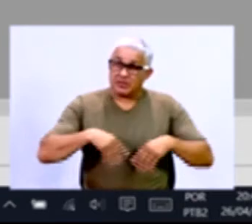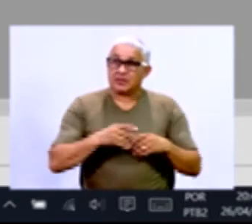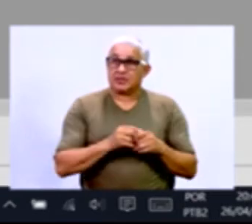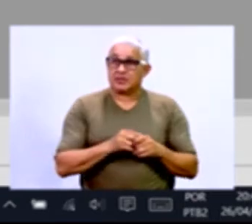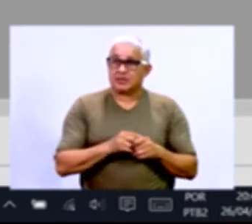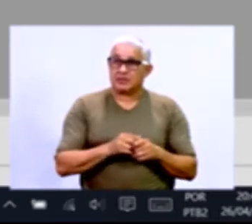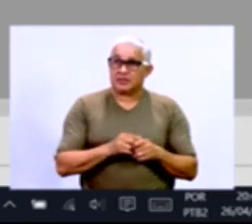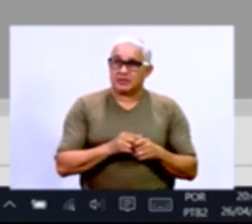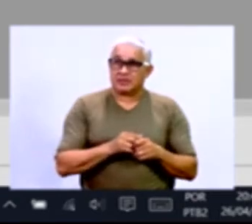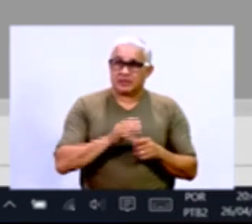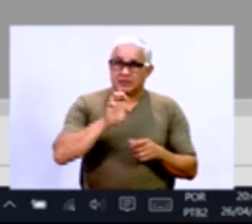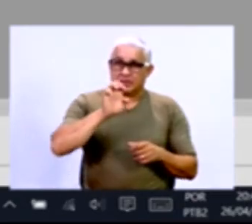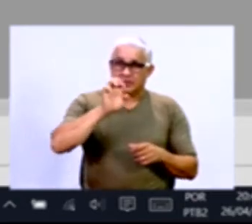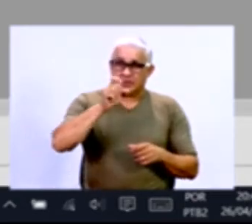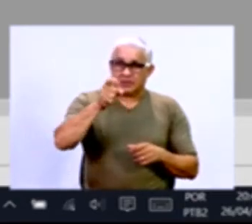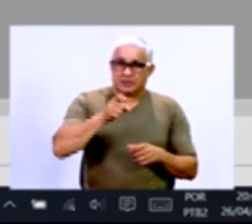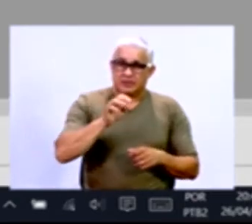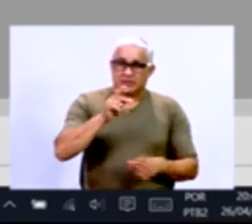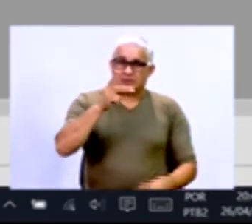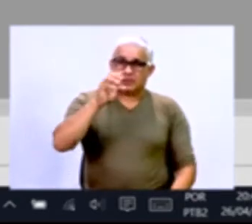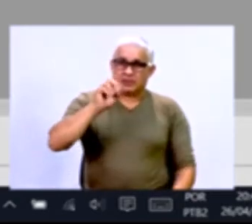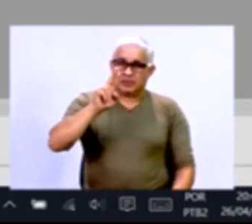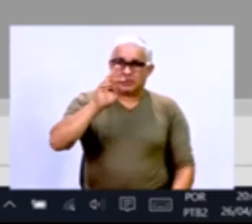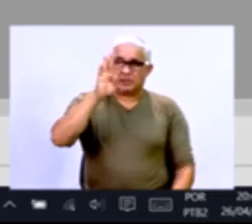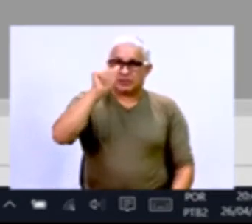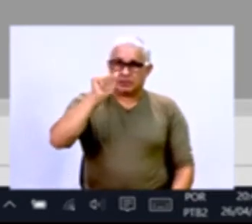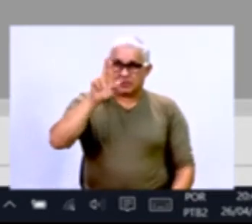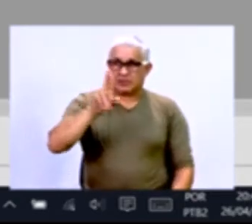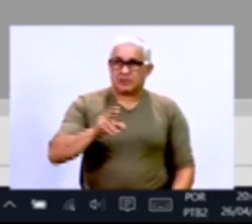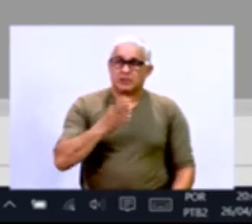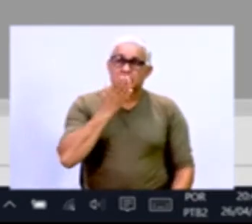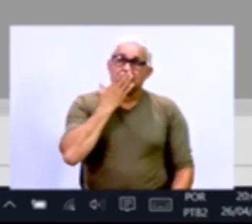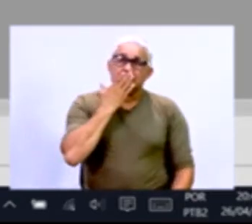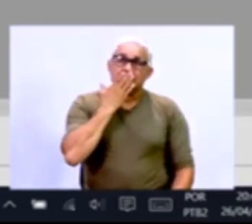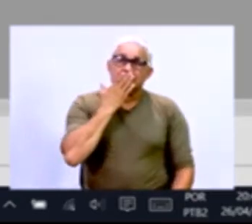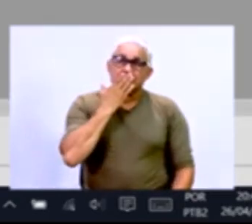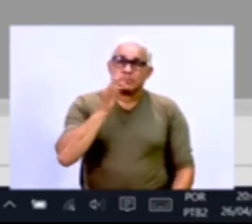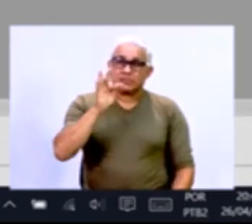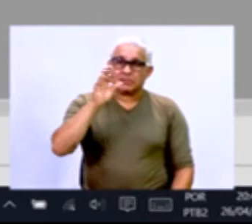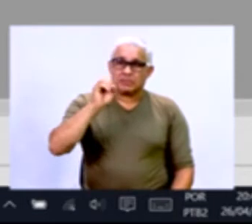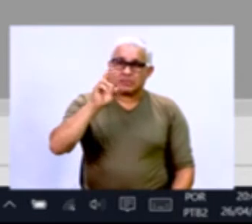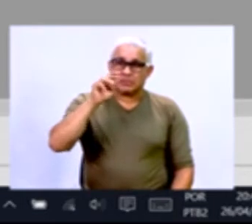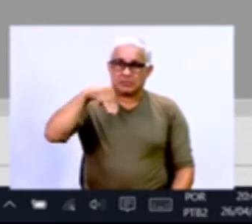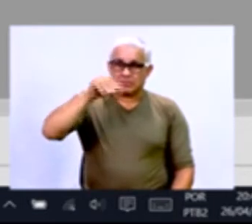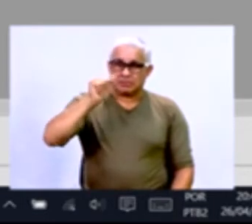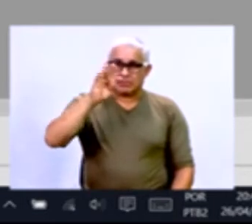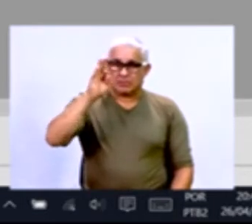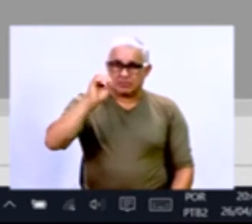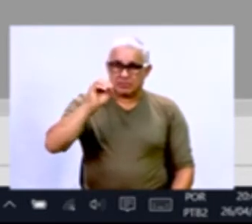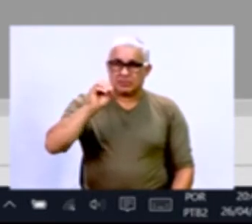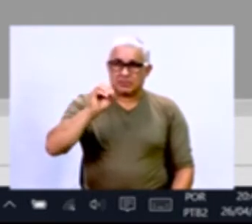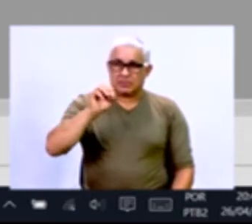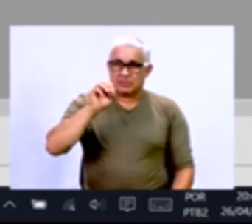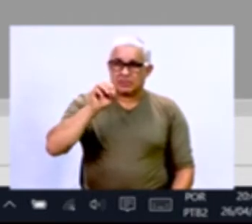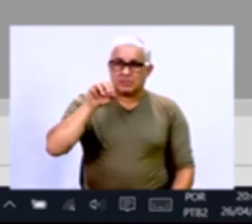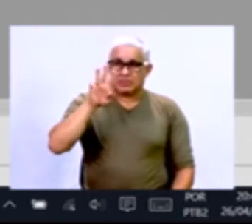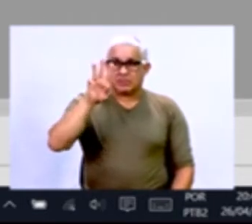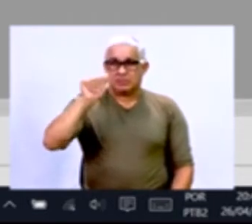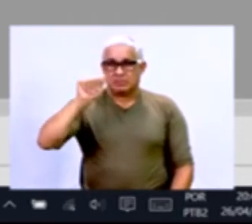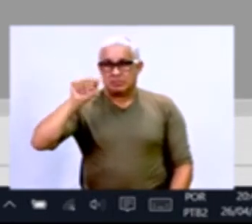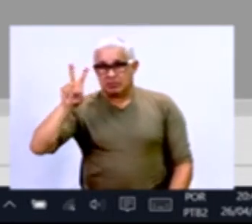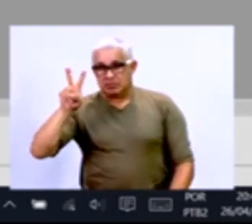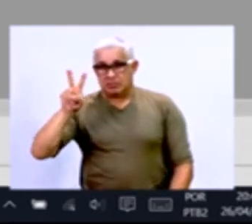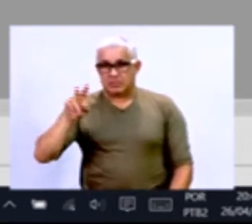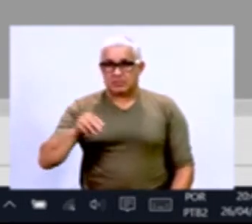vou exportar o áudio. E aí eu vou exportar para o formato que eu quero. Olha aqui, formato Wave,